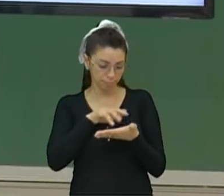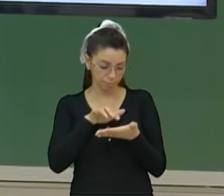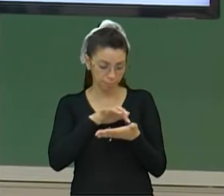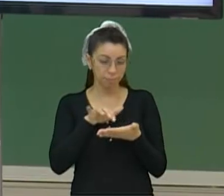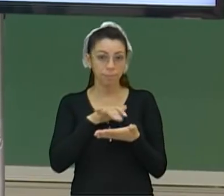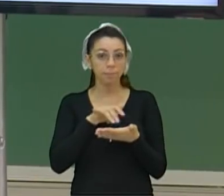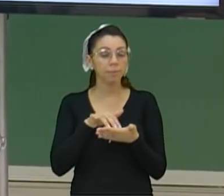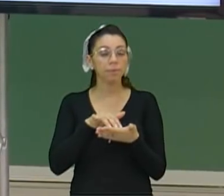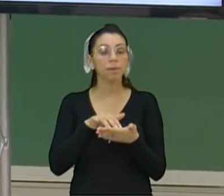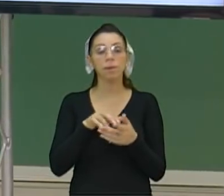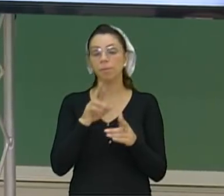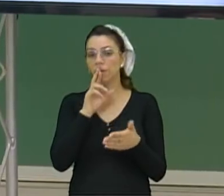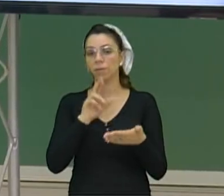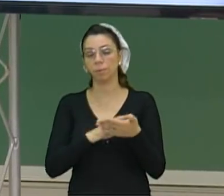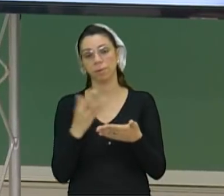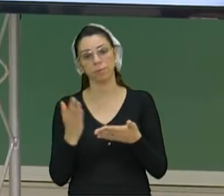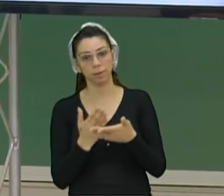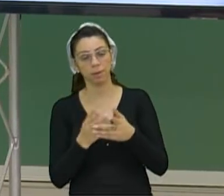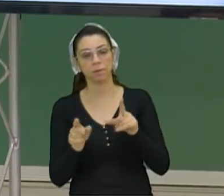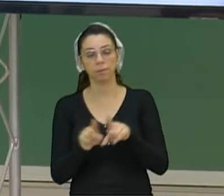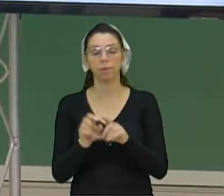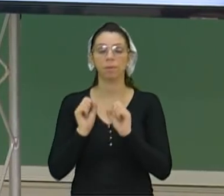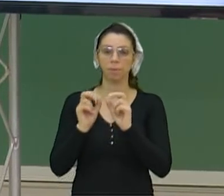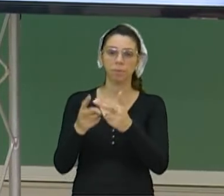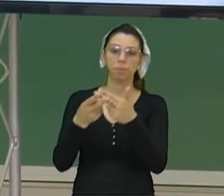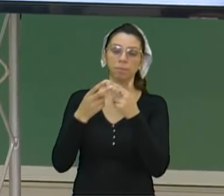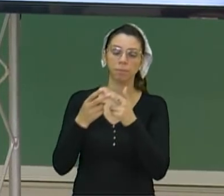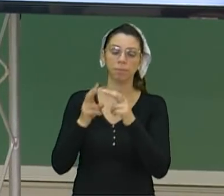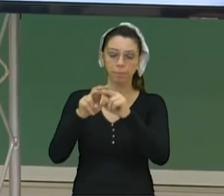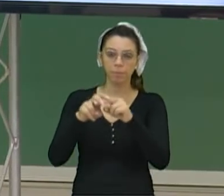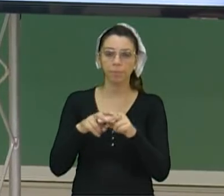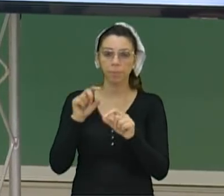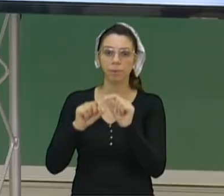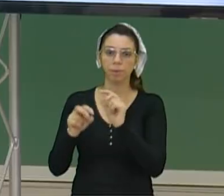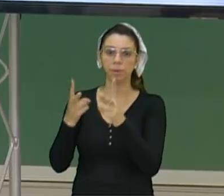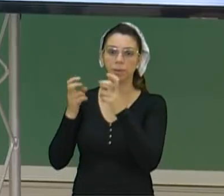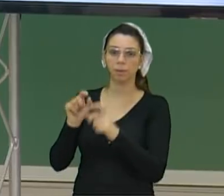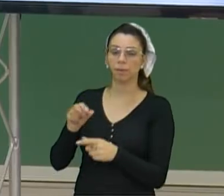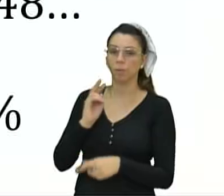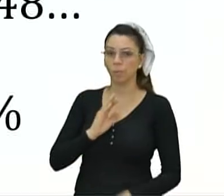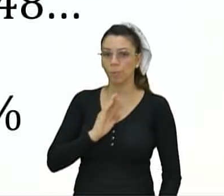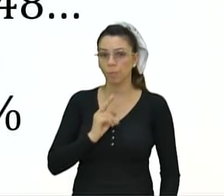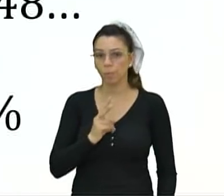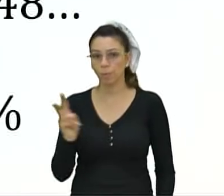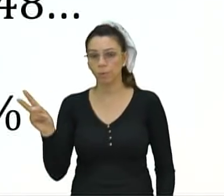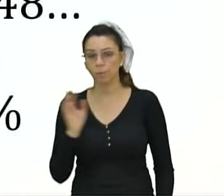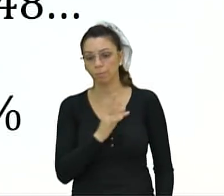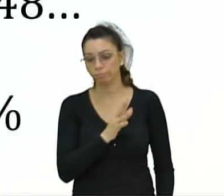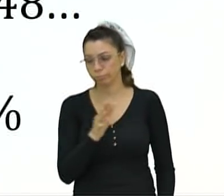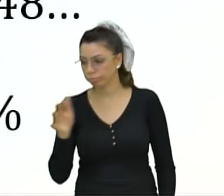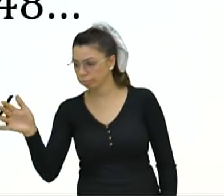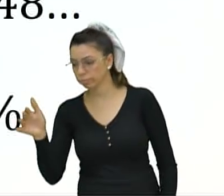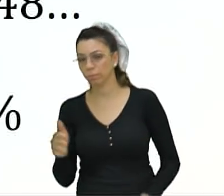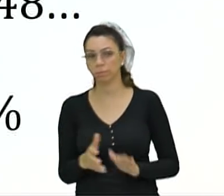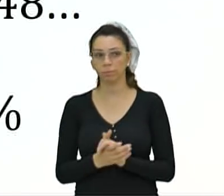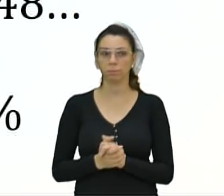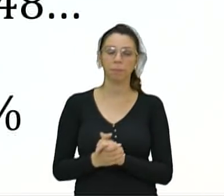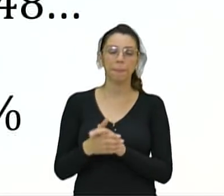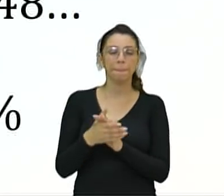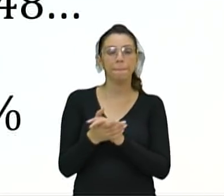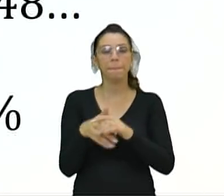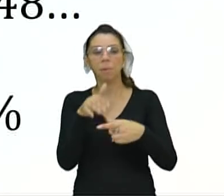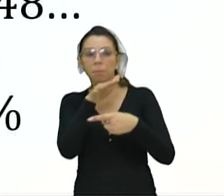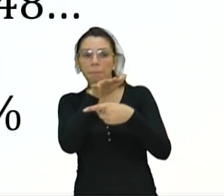até resolvendo aí no caderno, quem gosta de fazer, vocês vão perceber que ele vai continuar. Então, multiplicando por 100, eu tenho lá aproximadamente